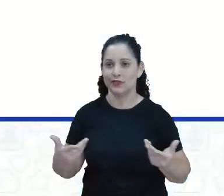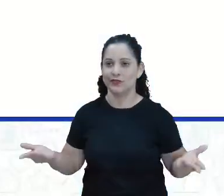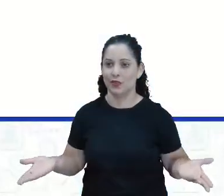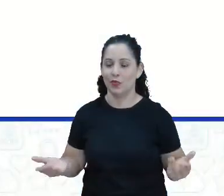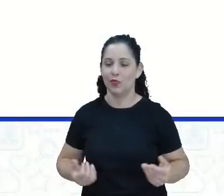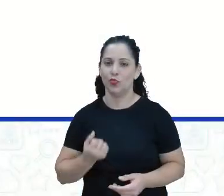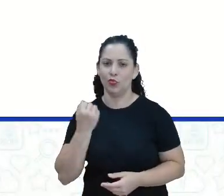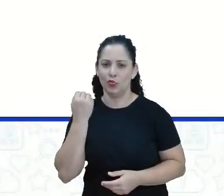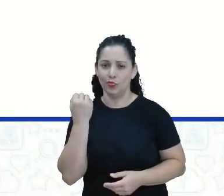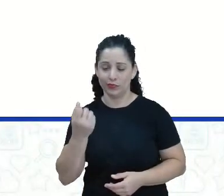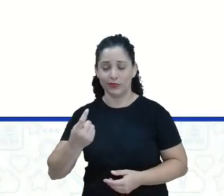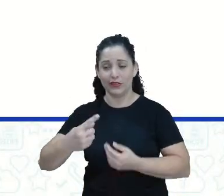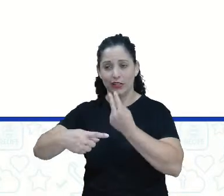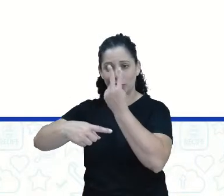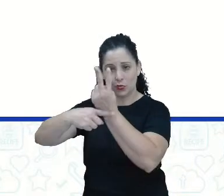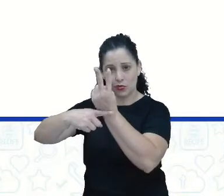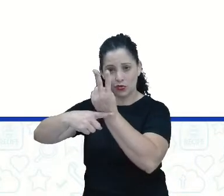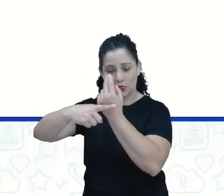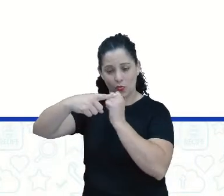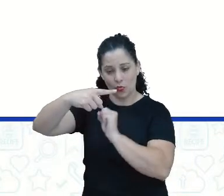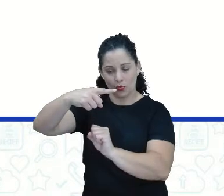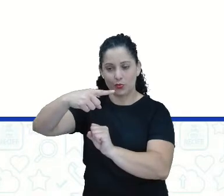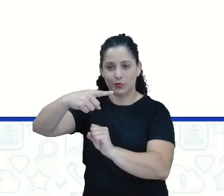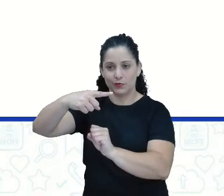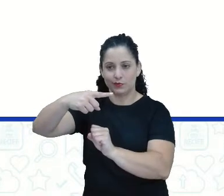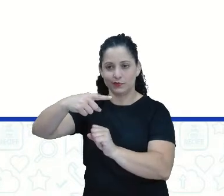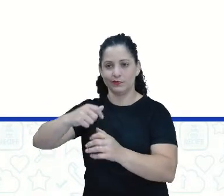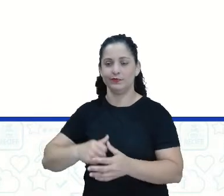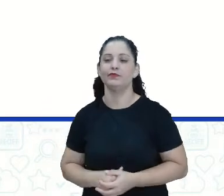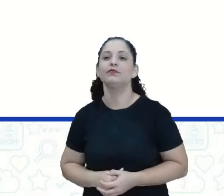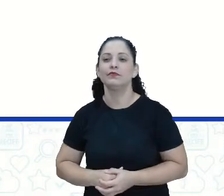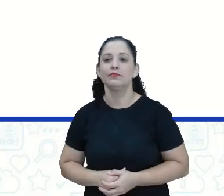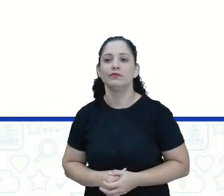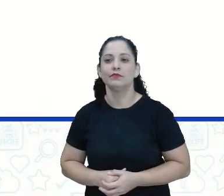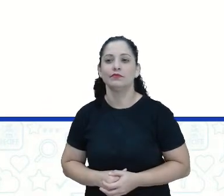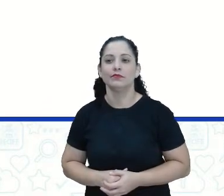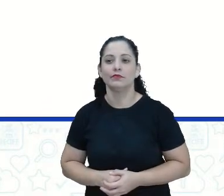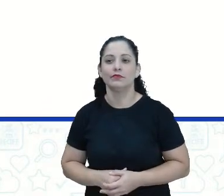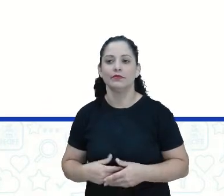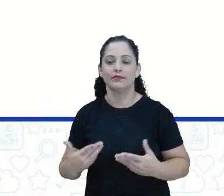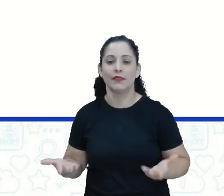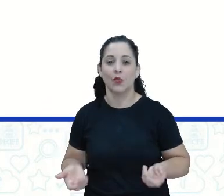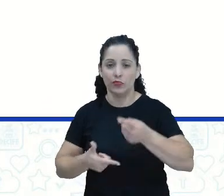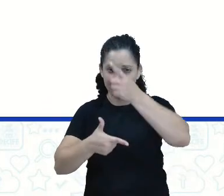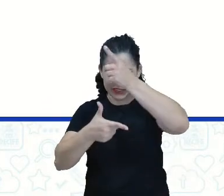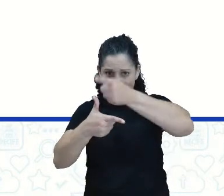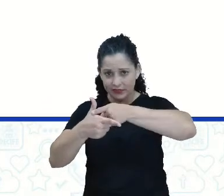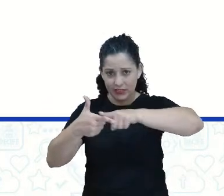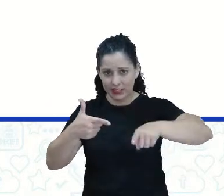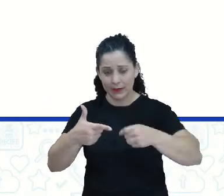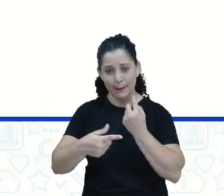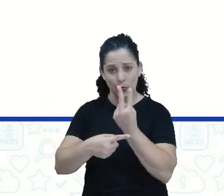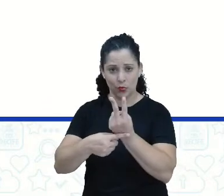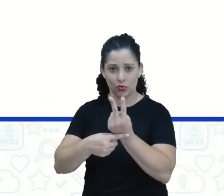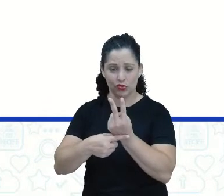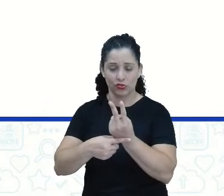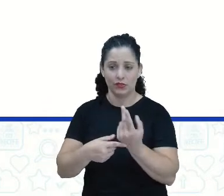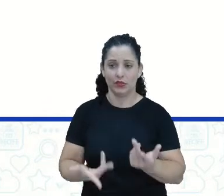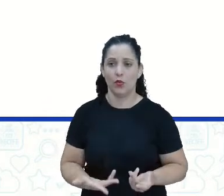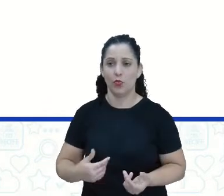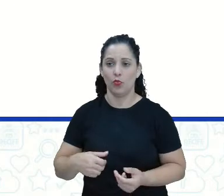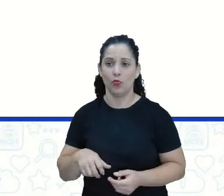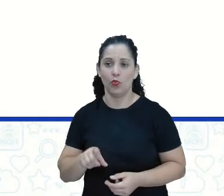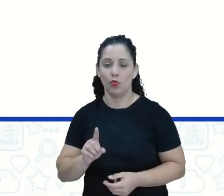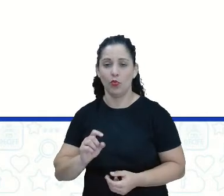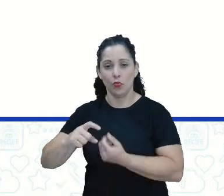por 2 e 8 eu divido por 2. Então, dividir 2 por 2 vai dar 1 e 8 por 2